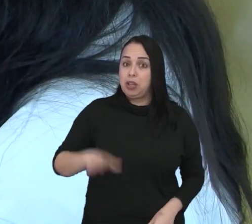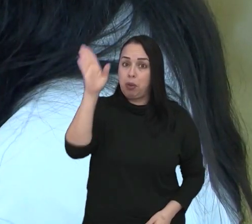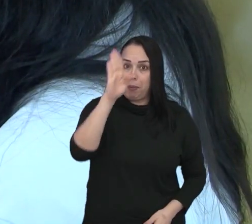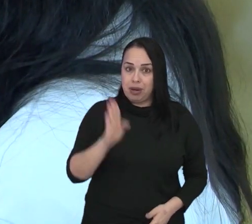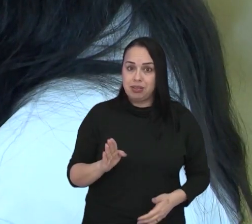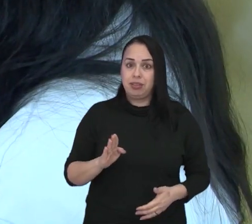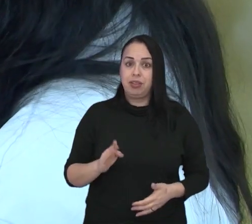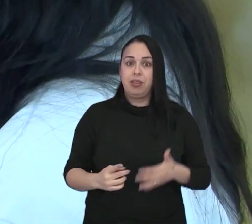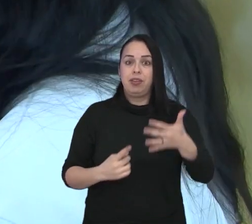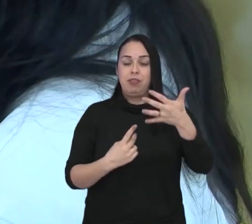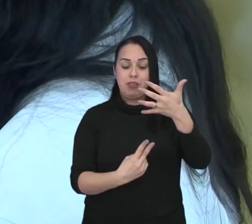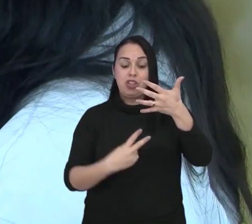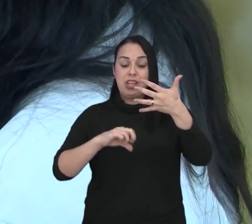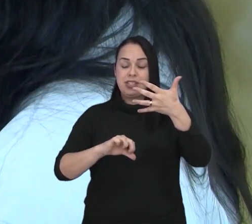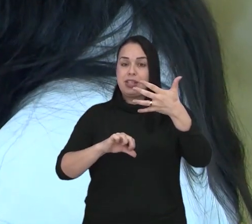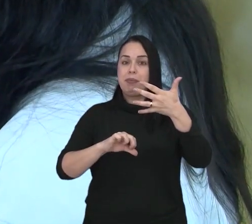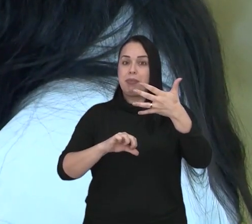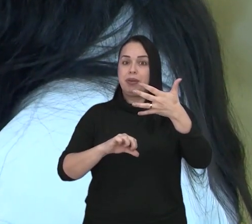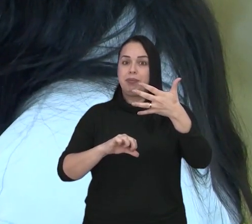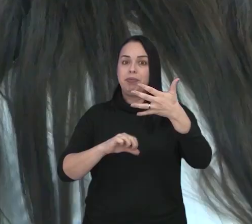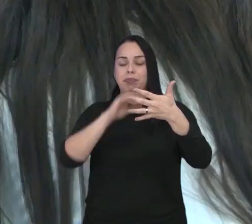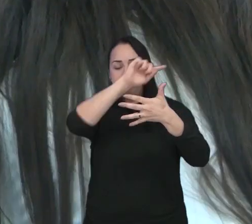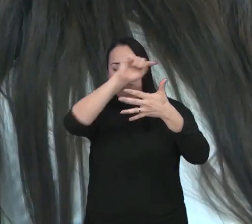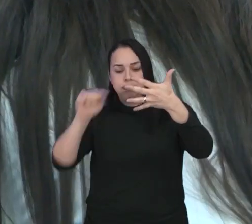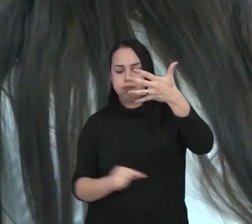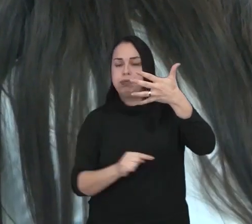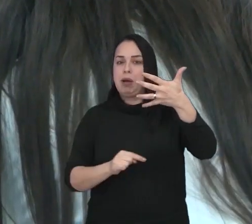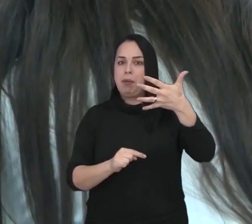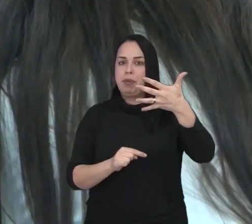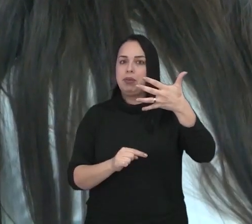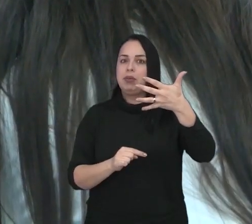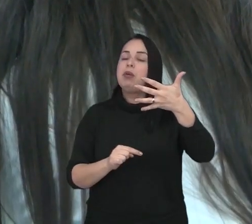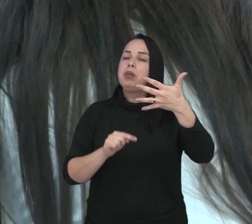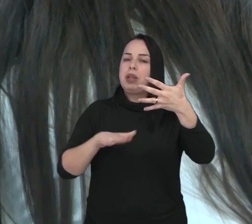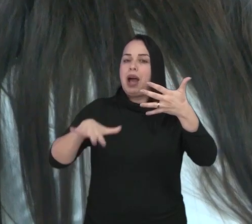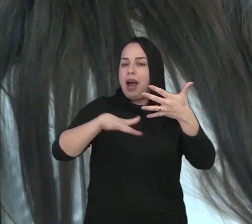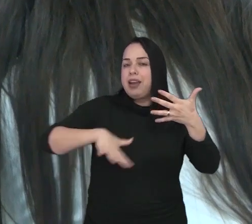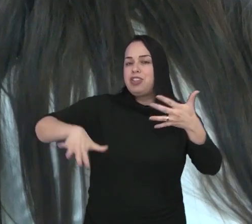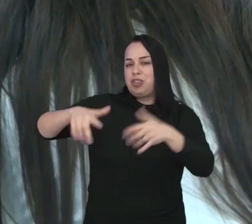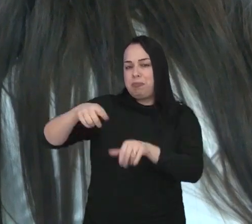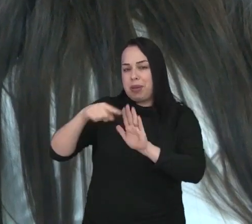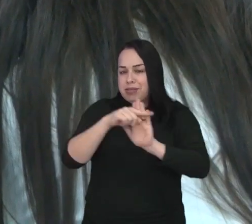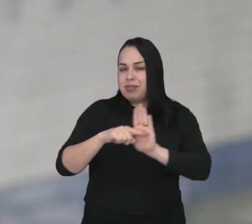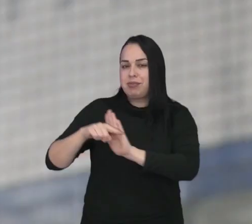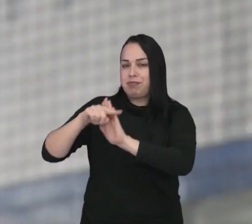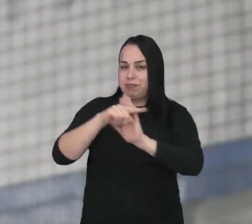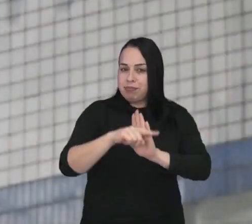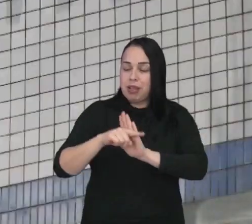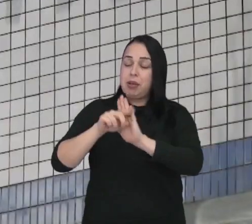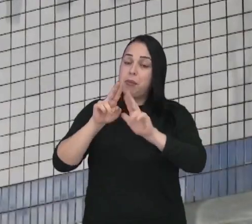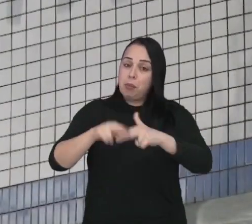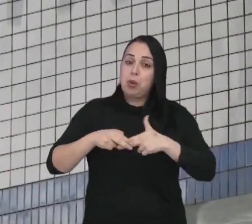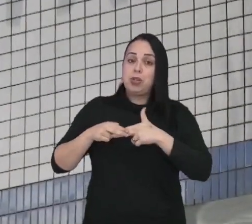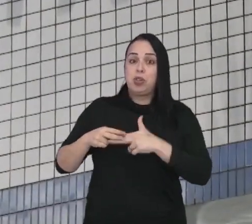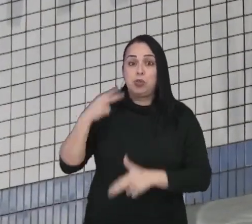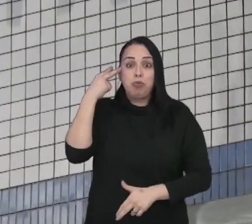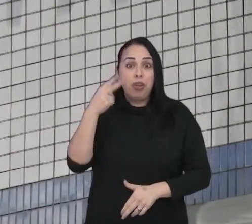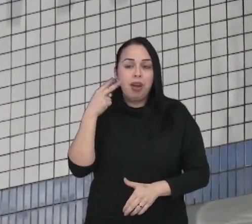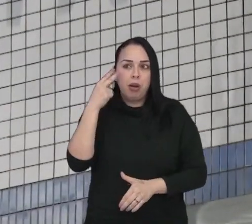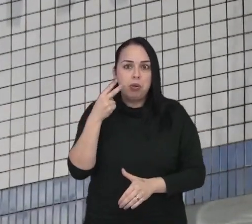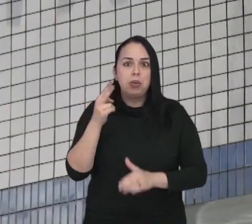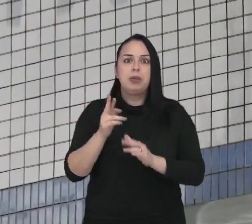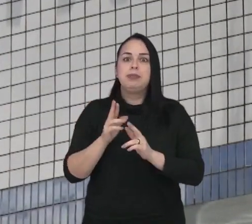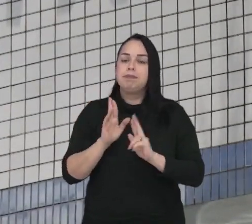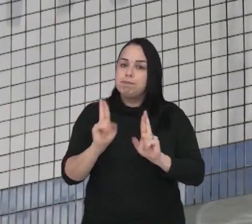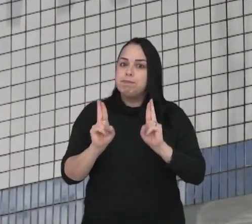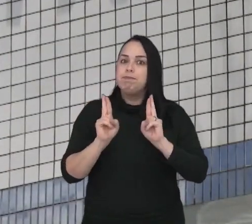o Brasil ocupa a 20ª posição no ranking mundial de pesquisas clínicas, e a expectativa da Câmara, com